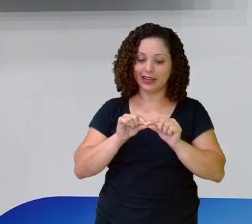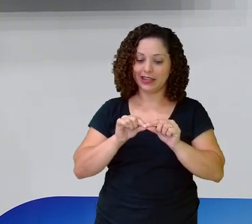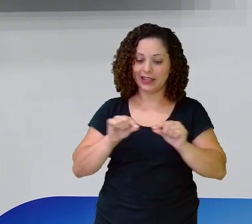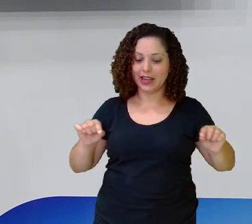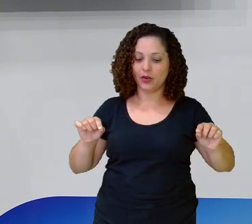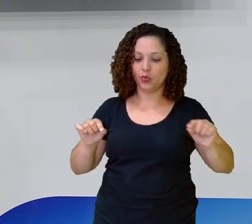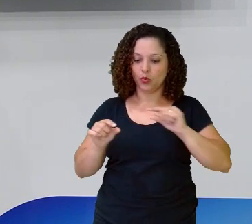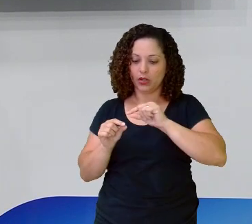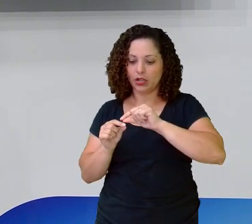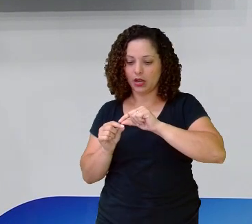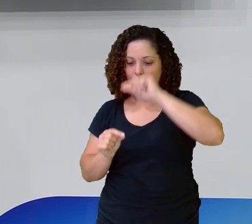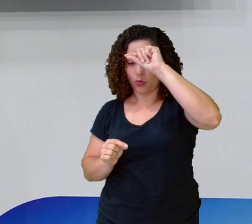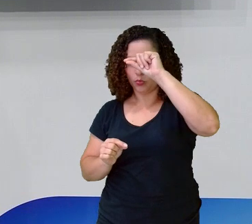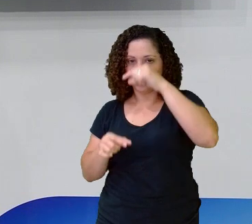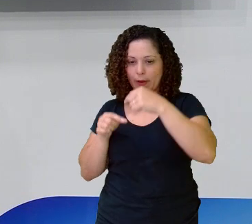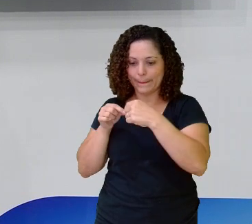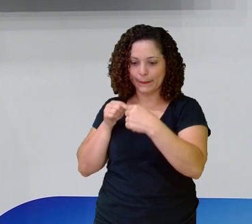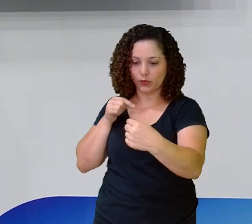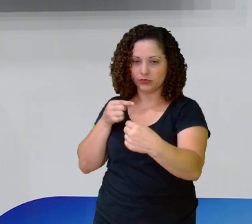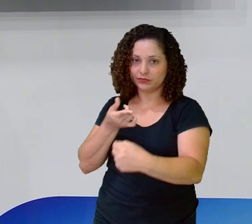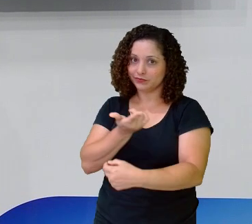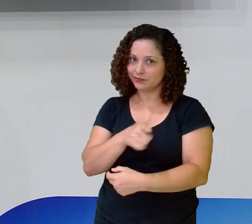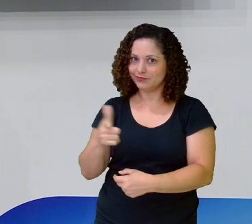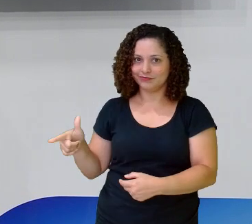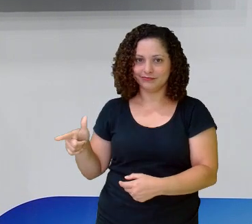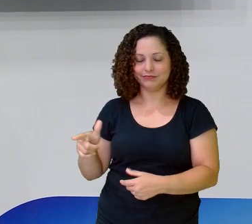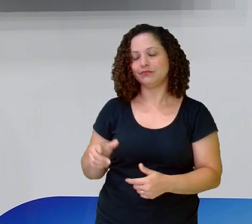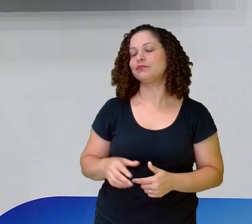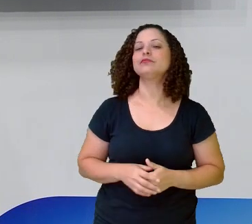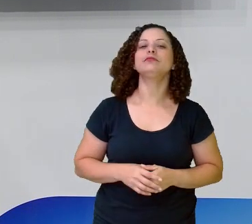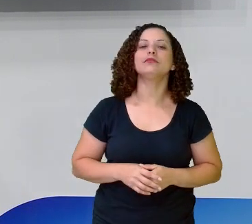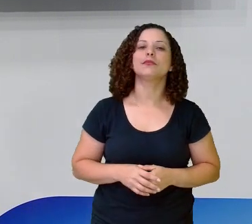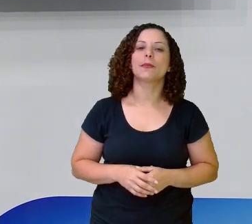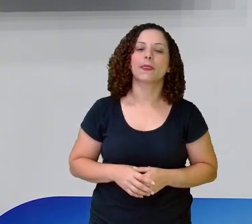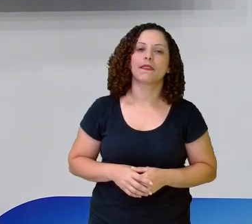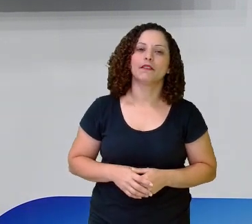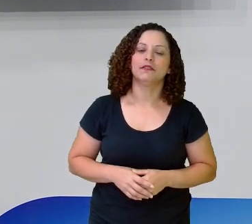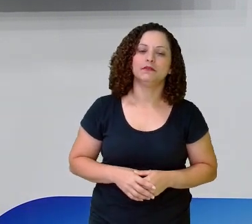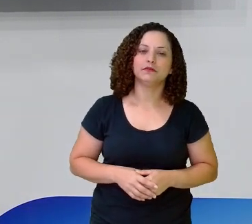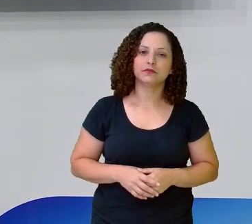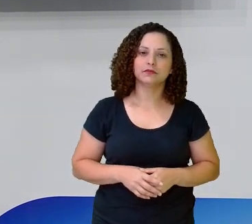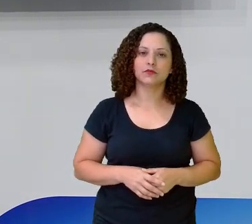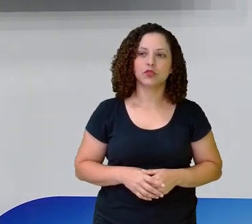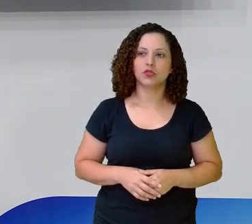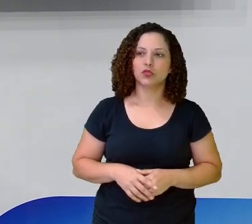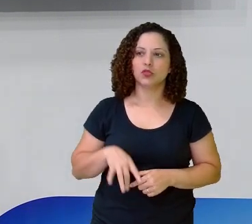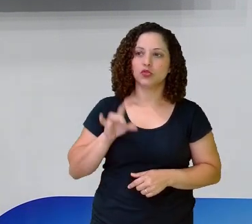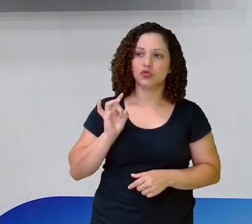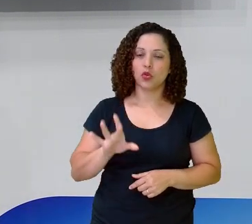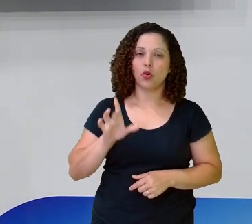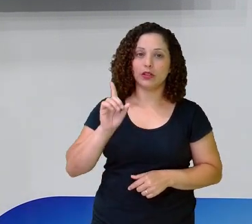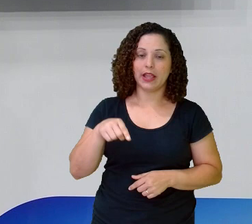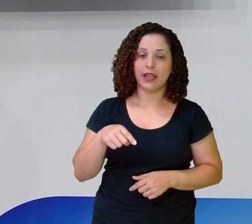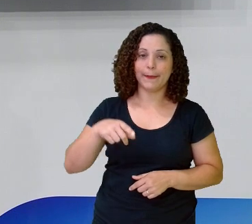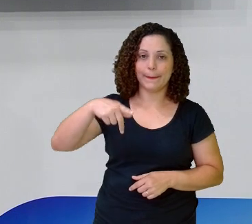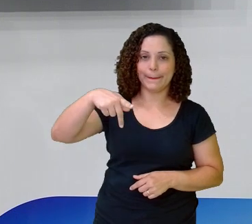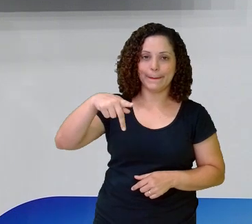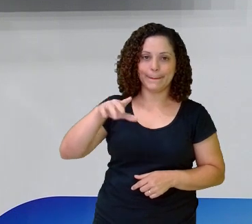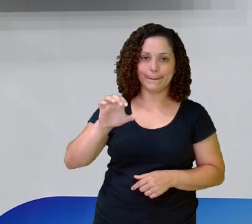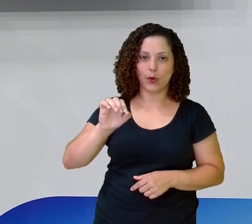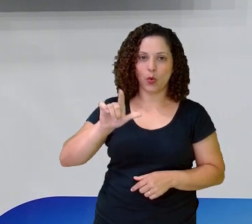e altura. Não é isso? Ou eu estou enganada? Elas são, claro, né? Nesse caso eu estou falando dos polígonos,